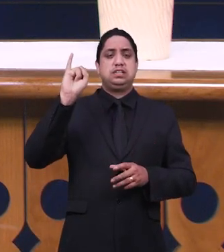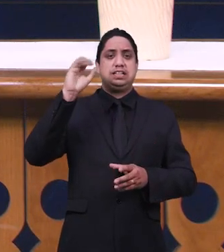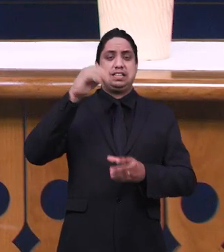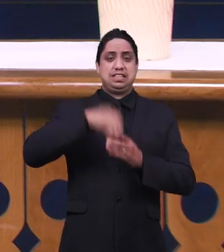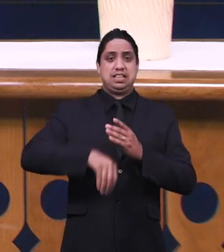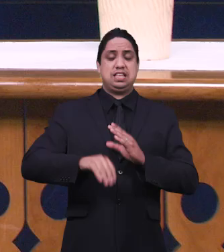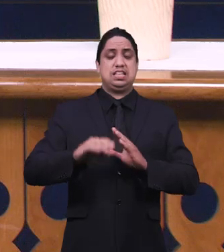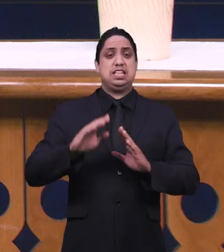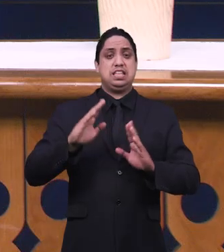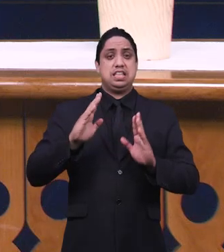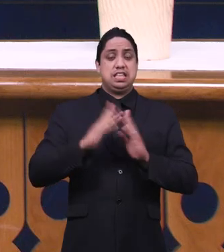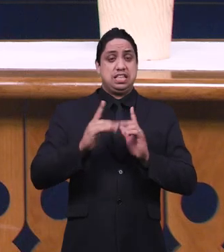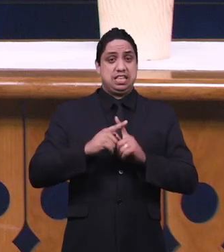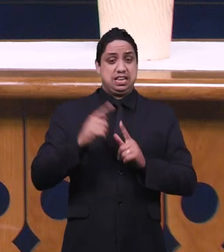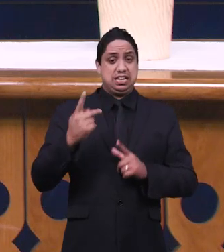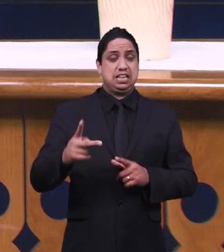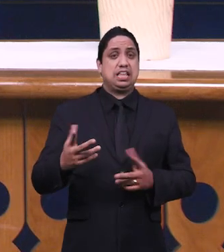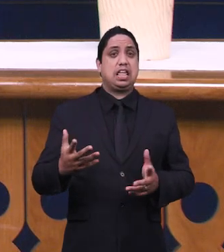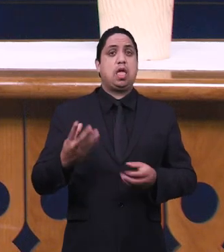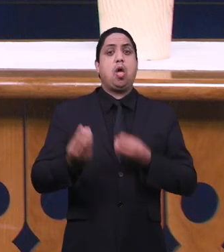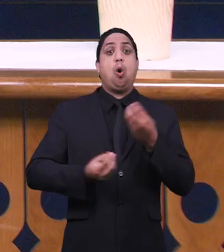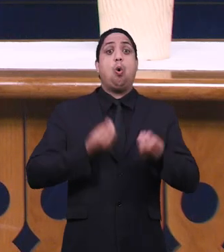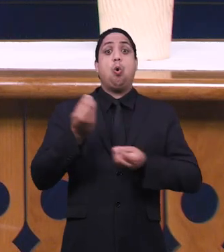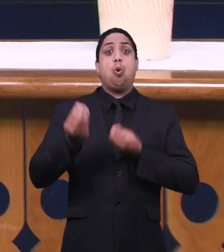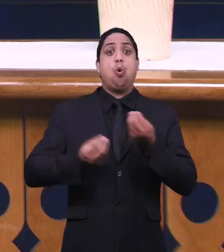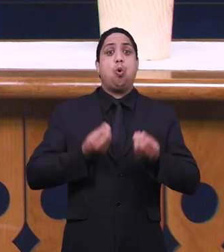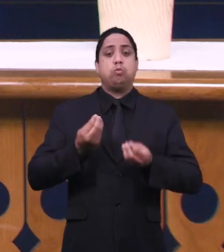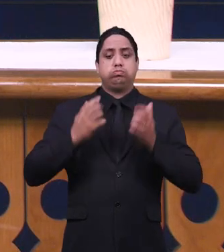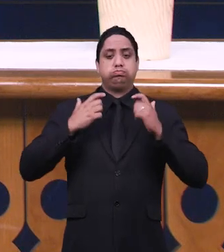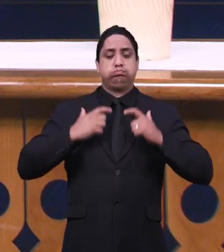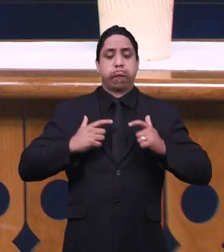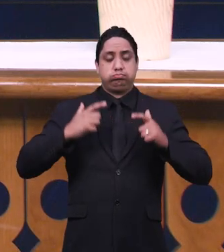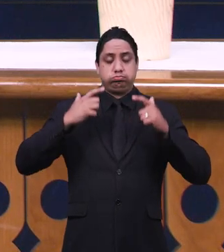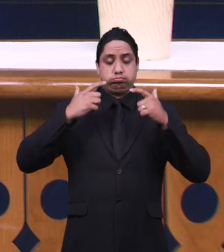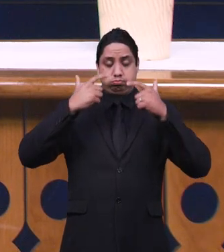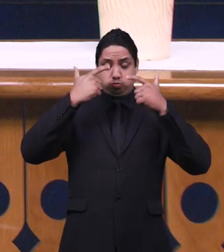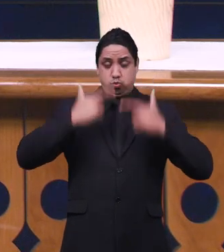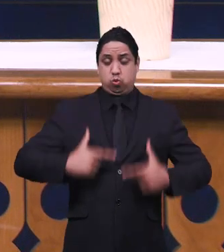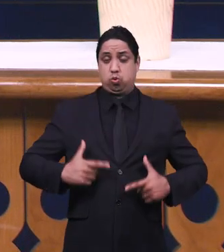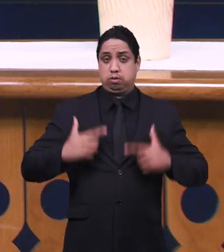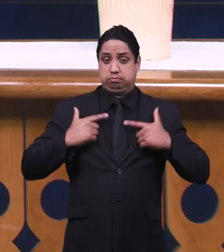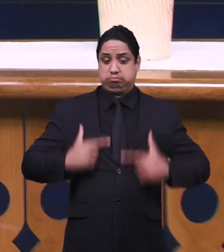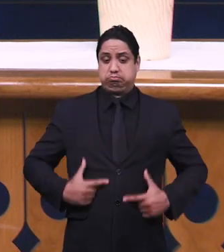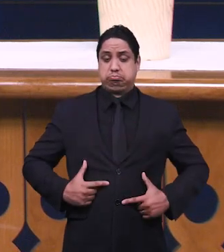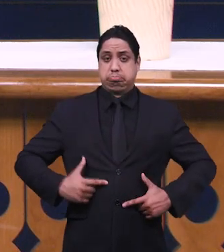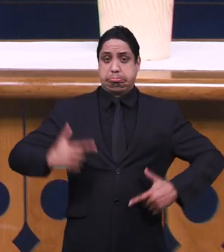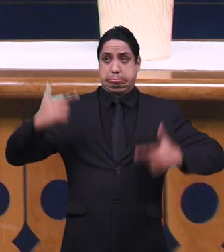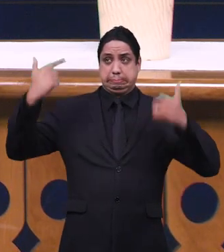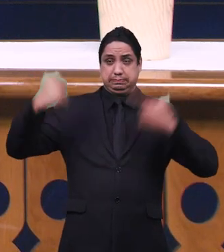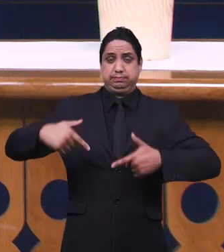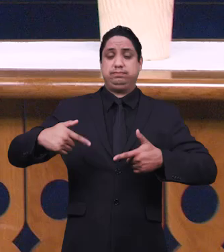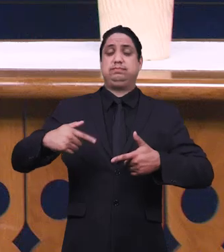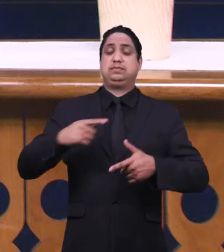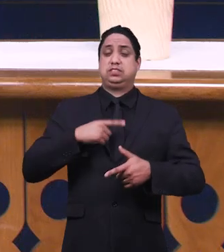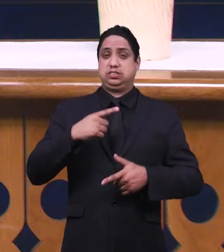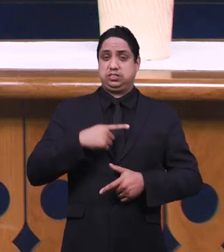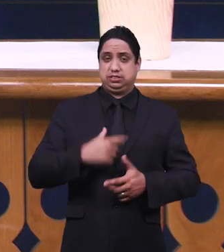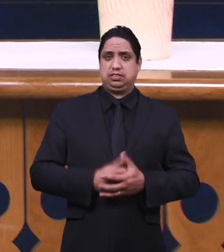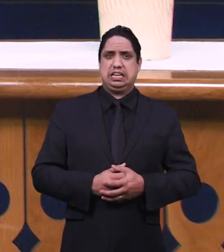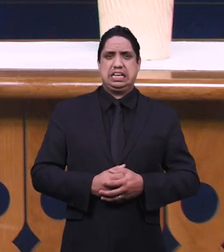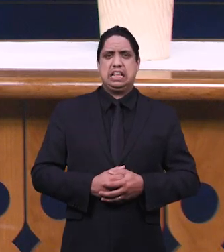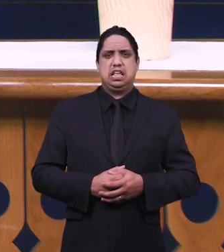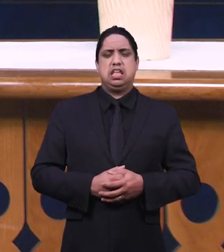importante nessa igreja era a maneira como ela se comportava diante dos desafios que estavam. Ela não